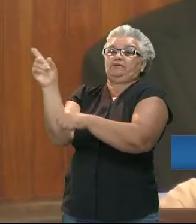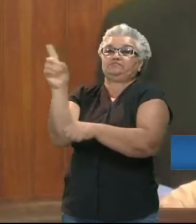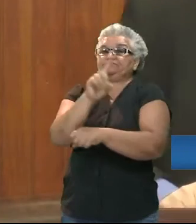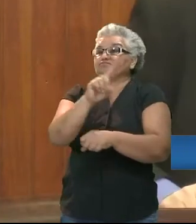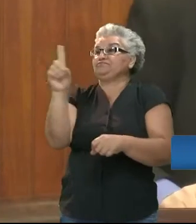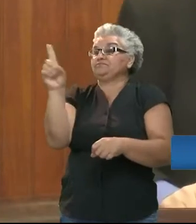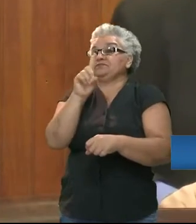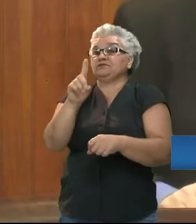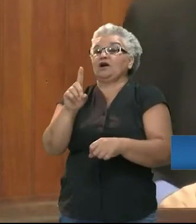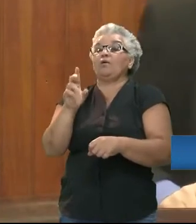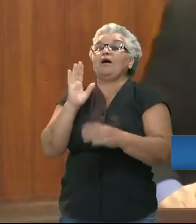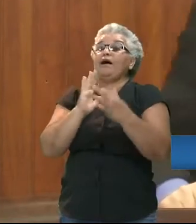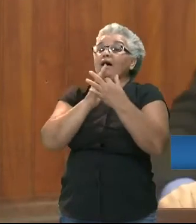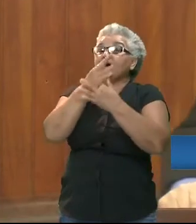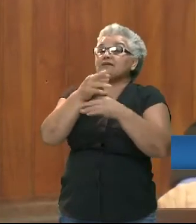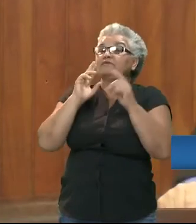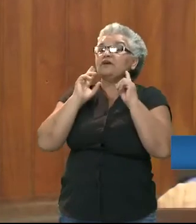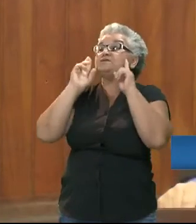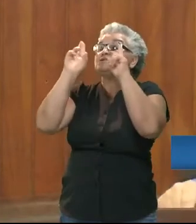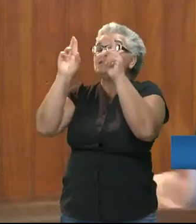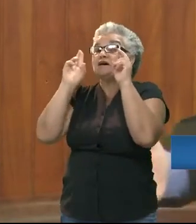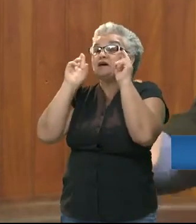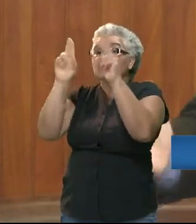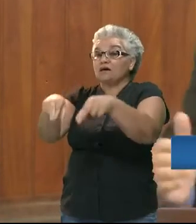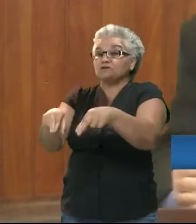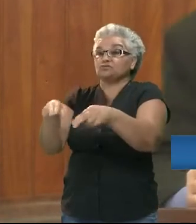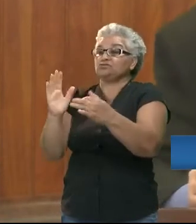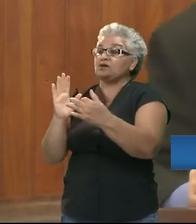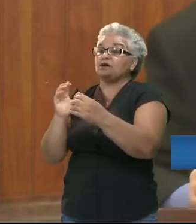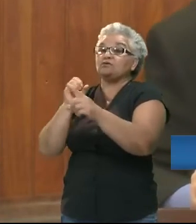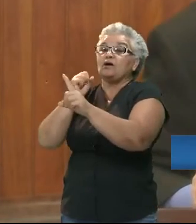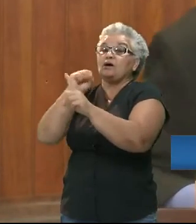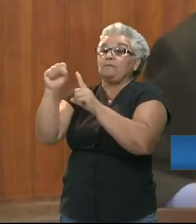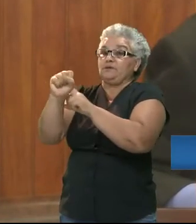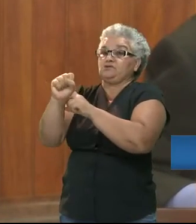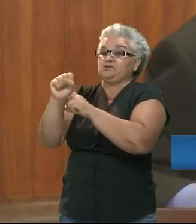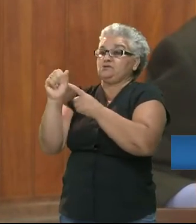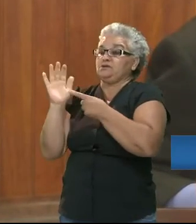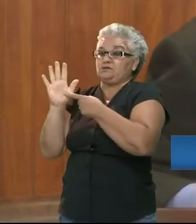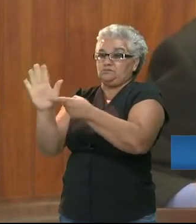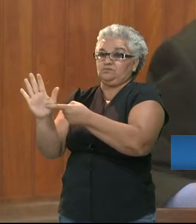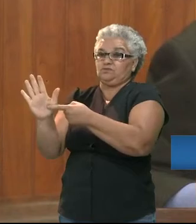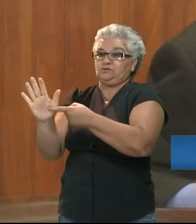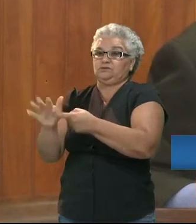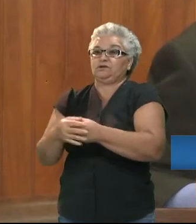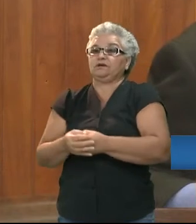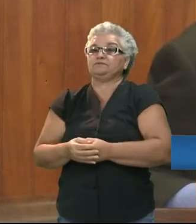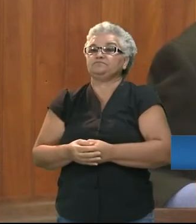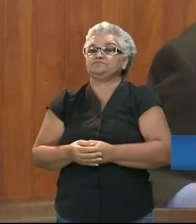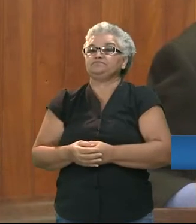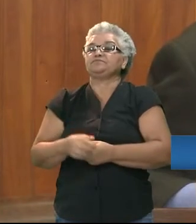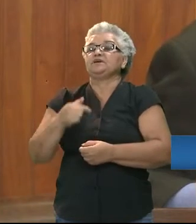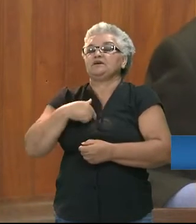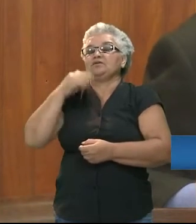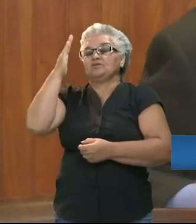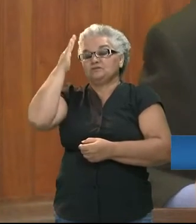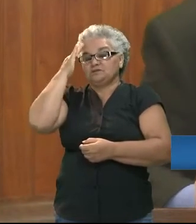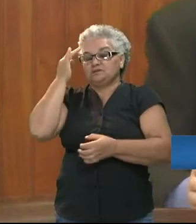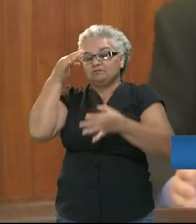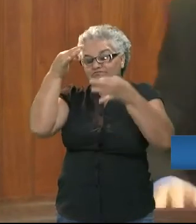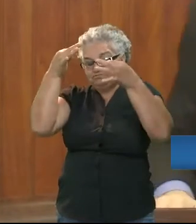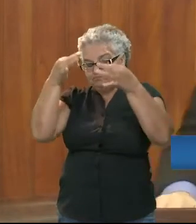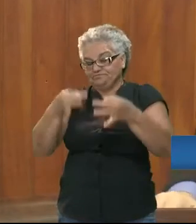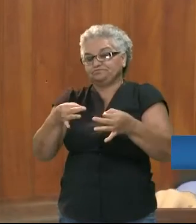pelo resultado pró-sociedade, eu tenho certeza que nós chegaremos a um bom entendimento aqui, para que isso seja de uma forma